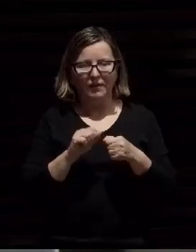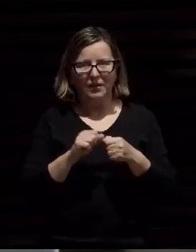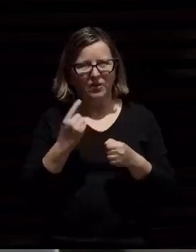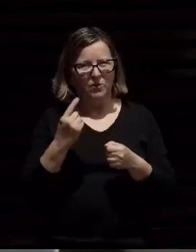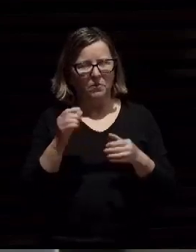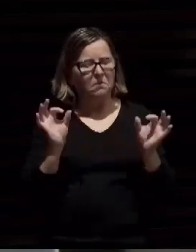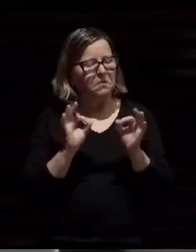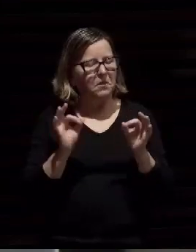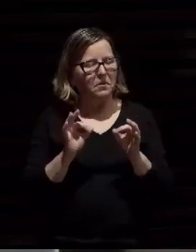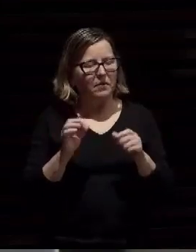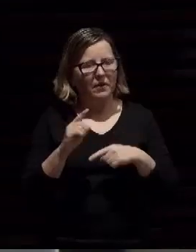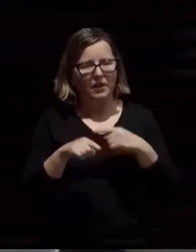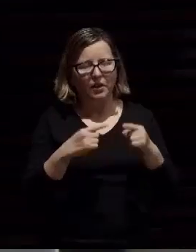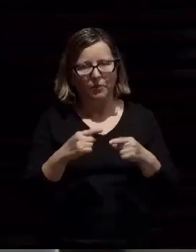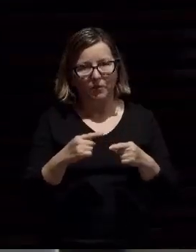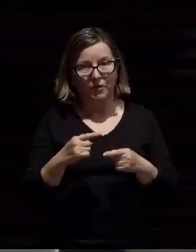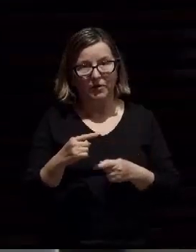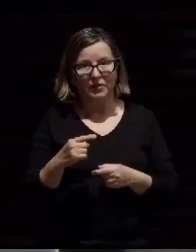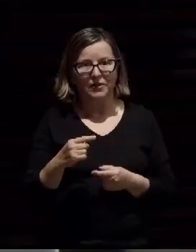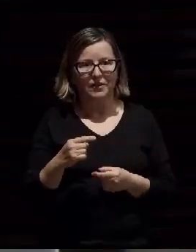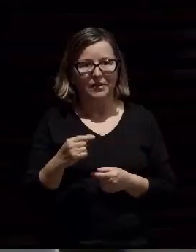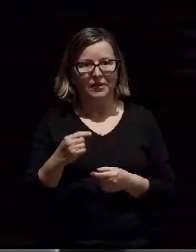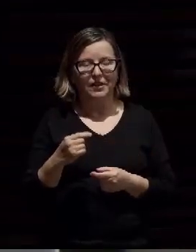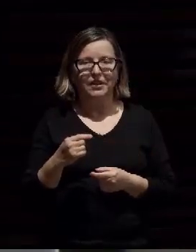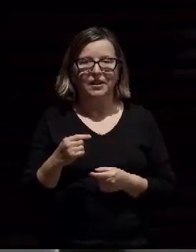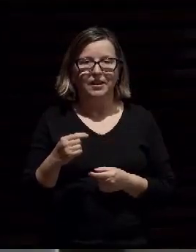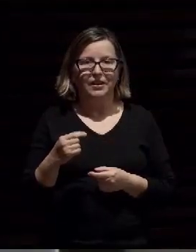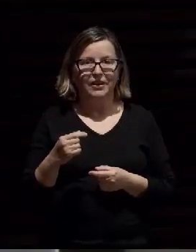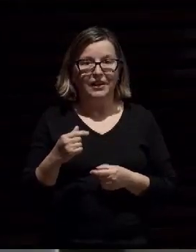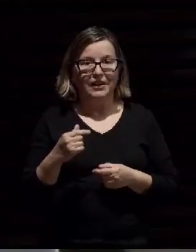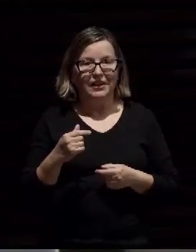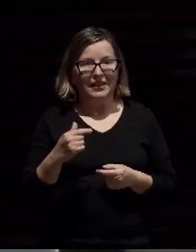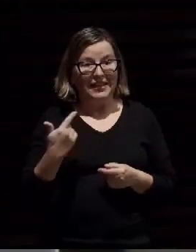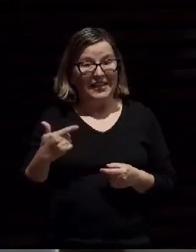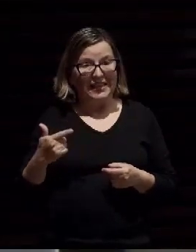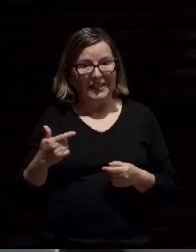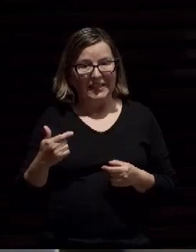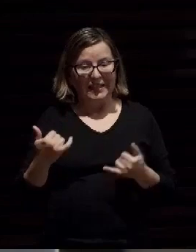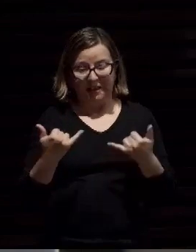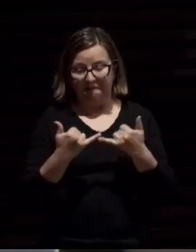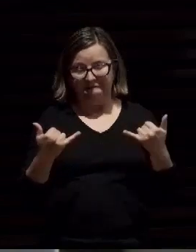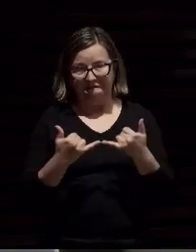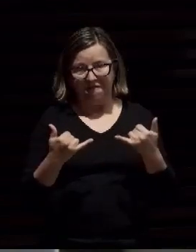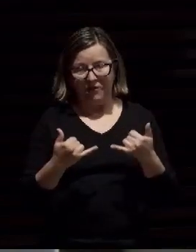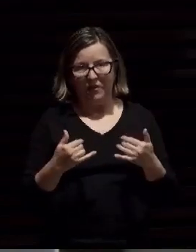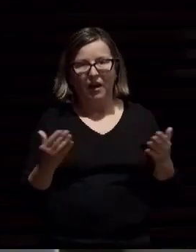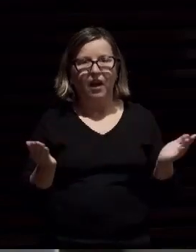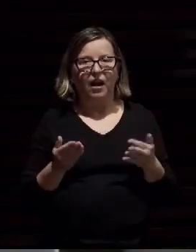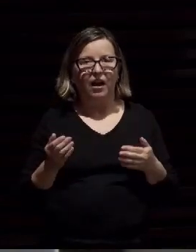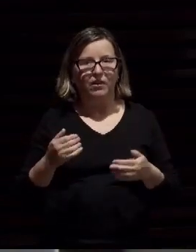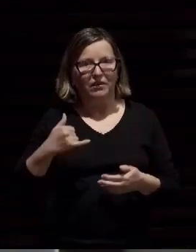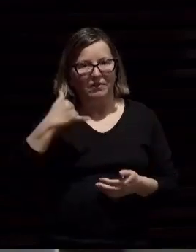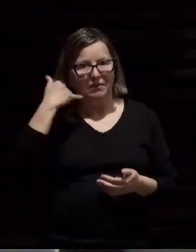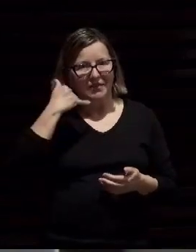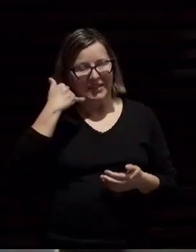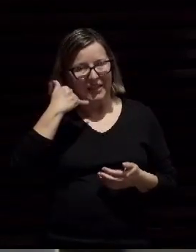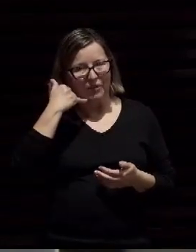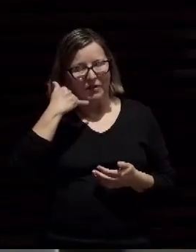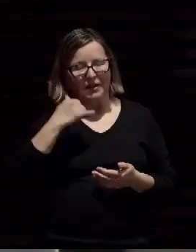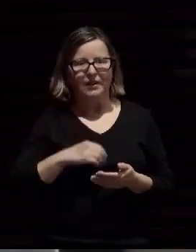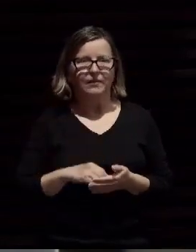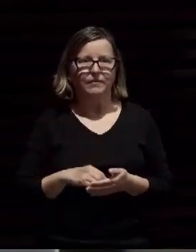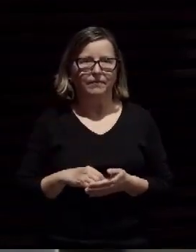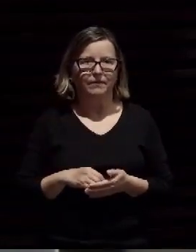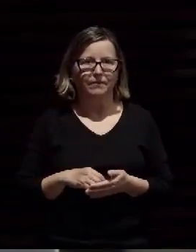Depois veio um sem fio. Agora veio esse monstro que entra por todo lugar. Mas antes